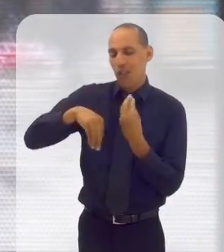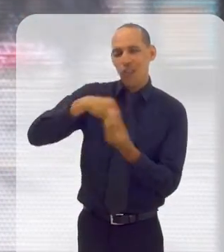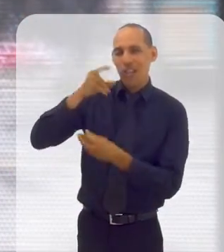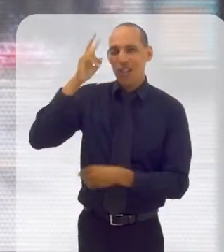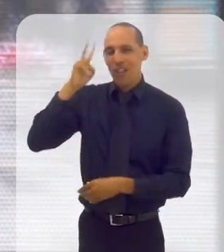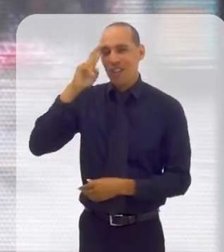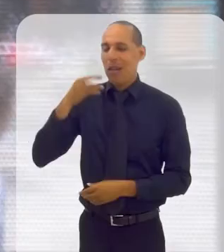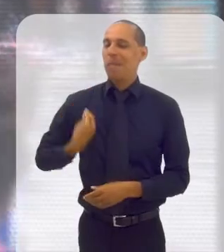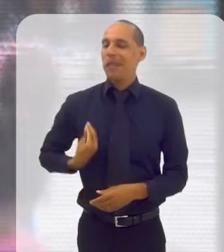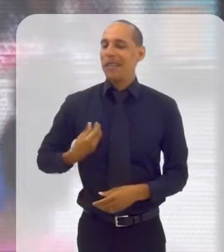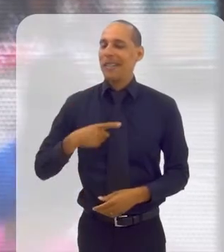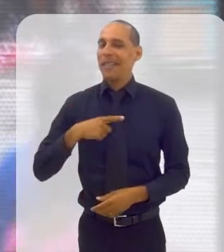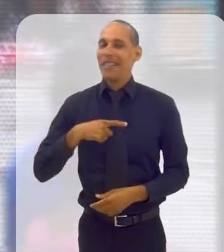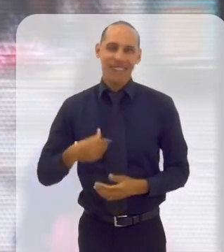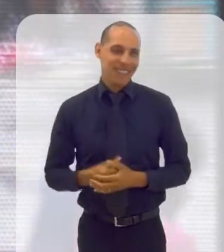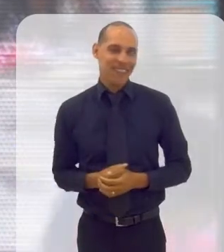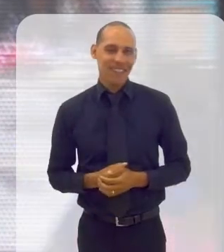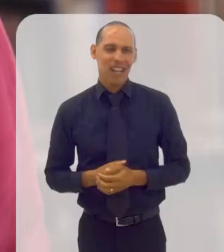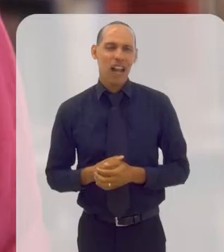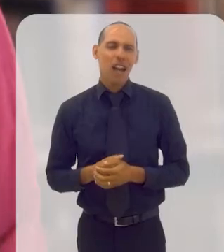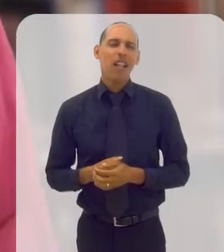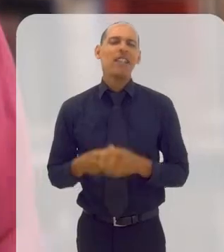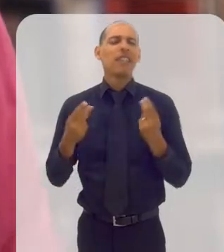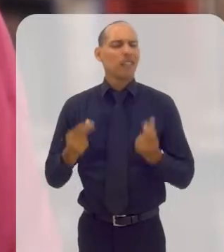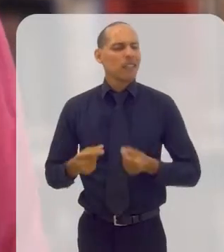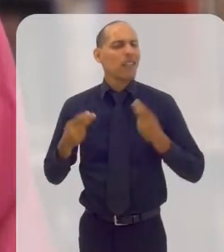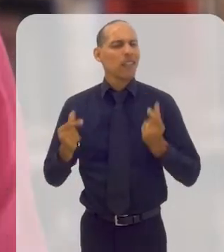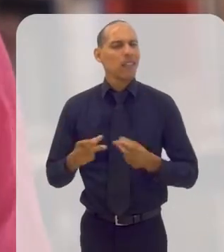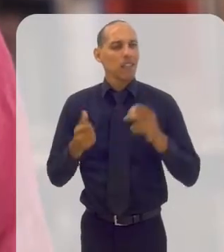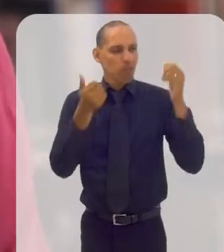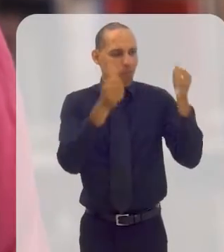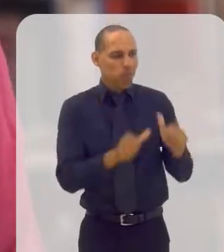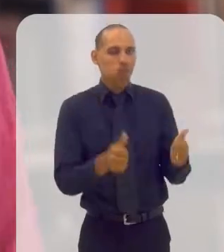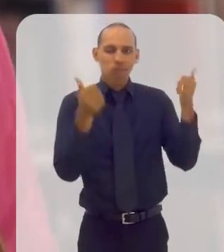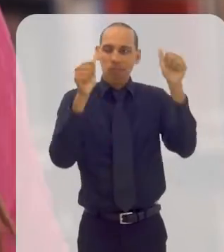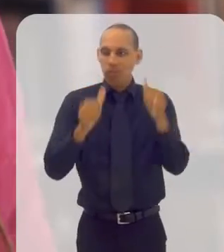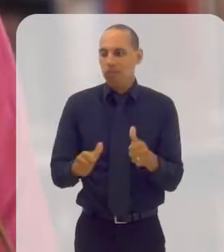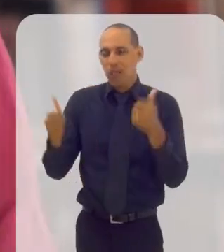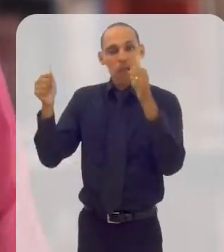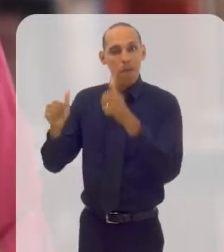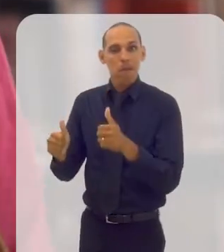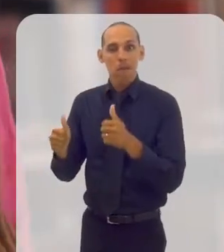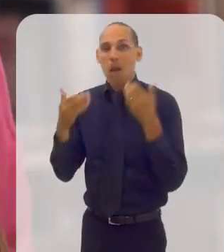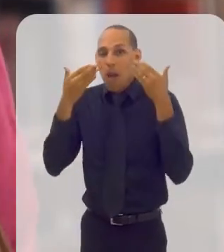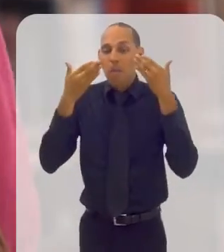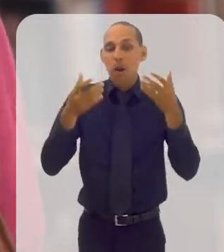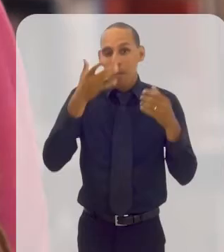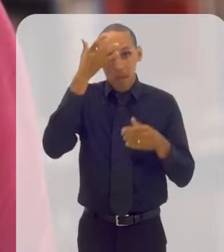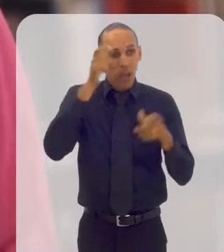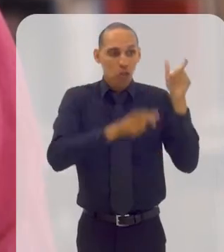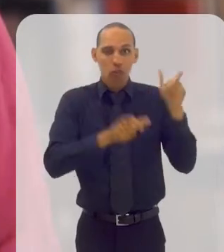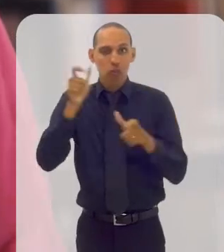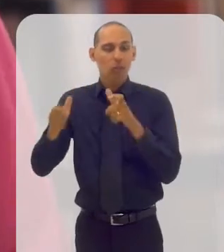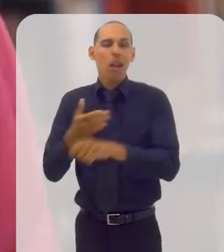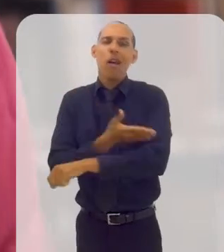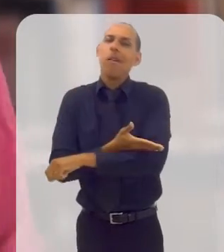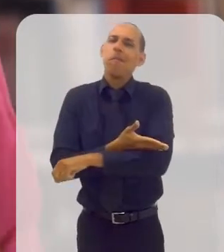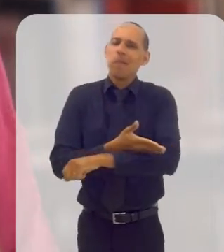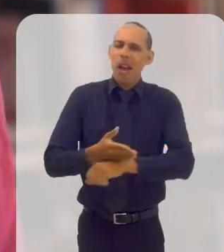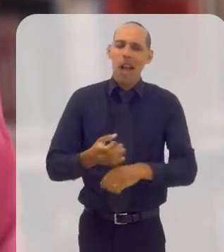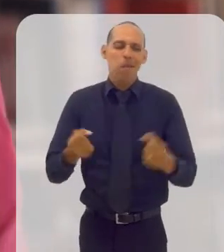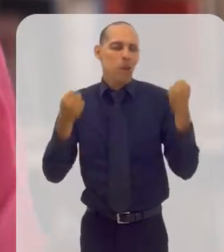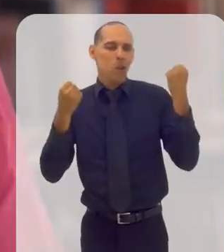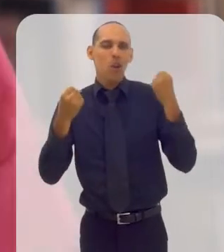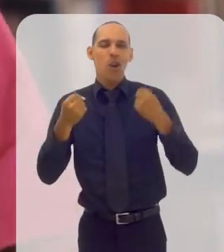tal balaio da história se faz presente. Por muito tempo, os símbolos da cidade refletiam apenas personagens da elite, representado por seus